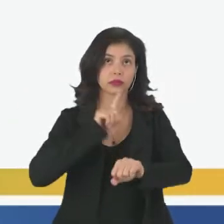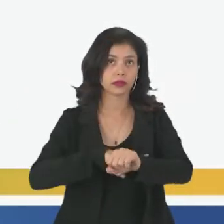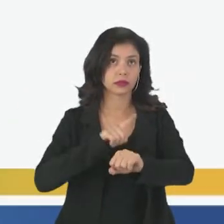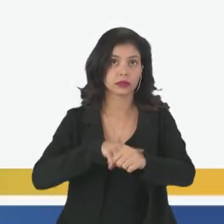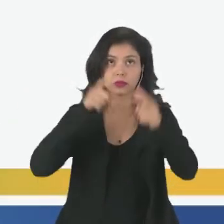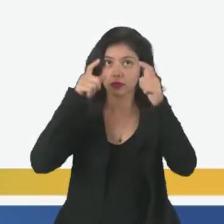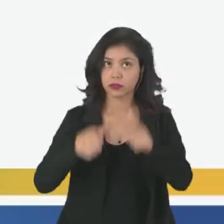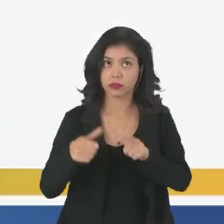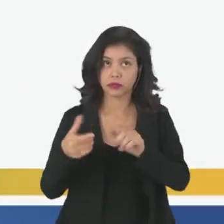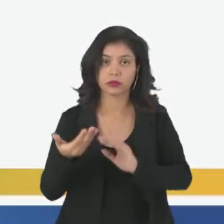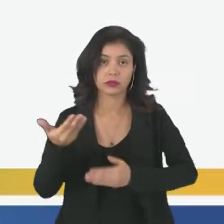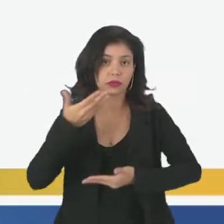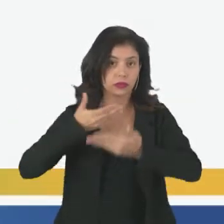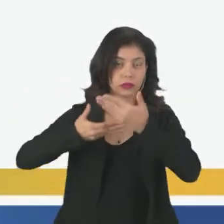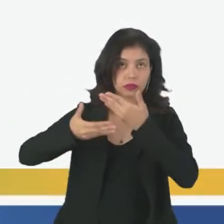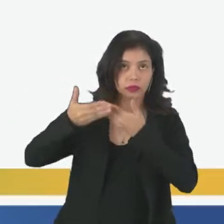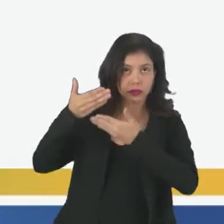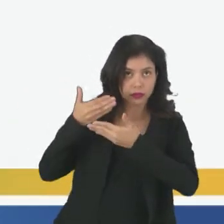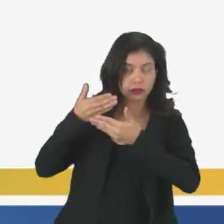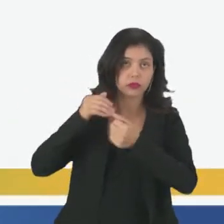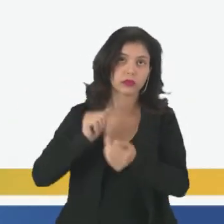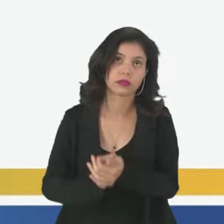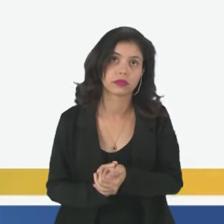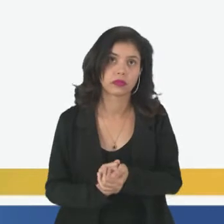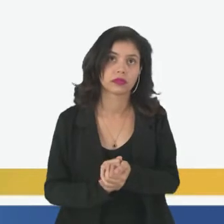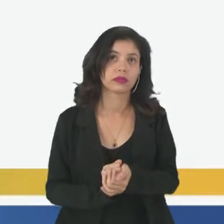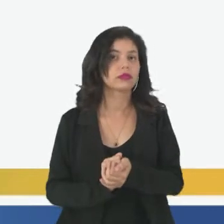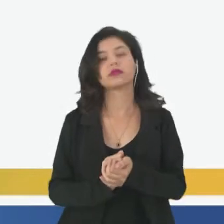no tempo ou no espaço, é um recuo,